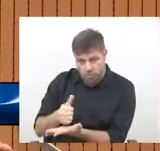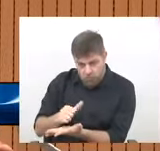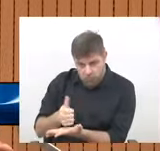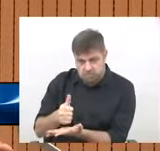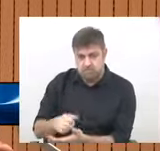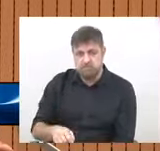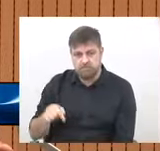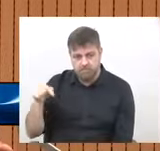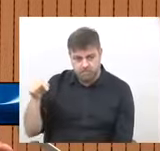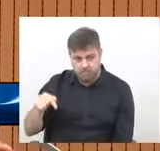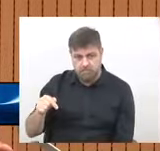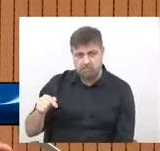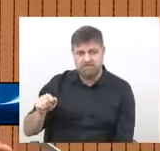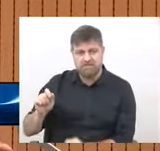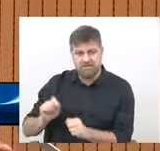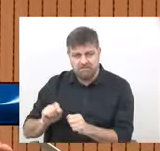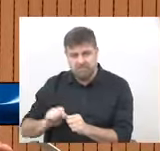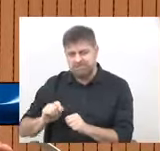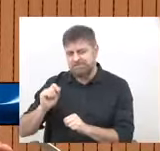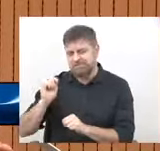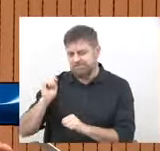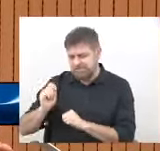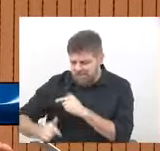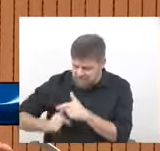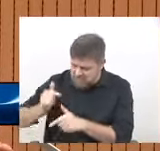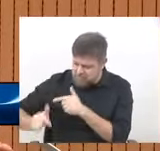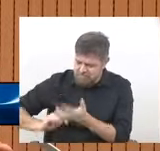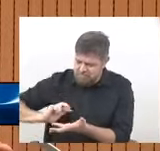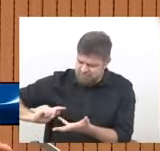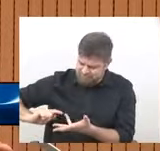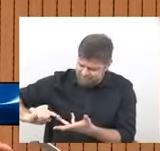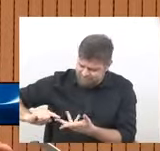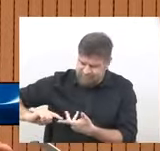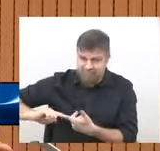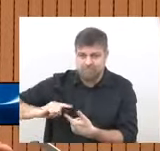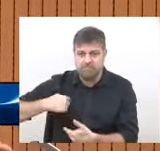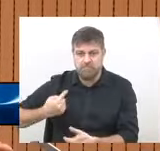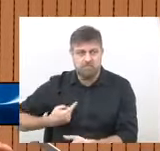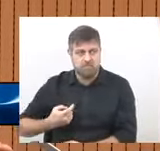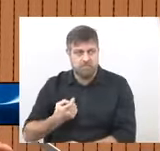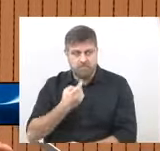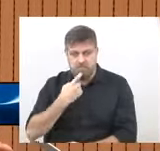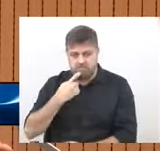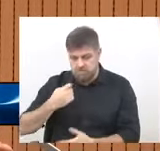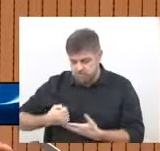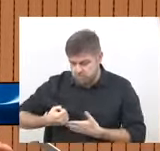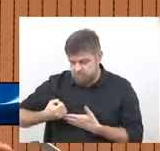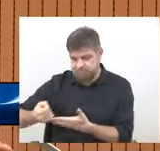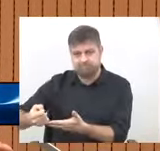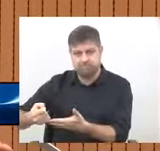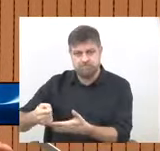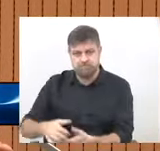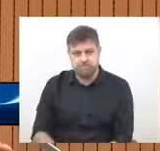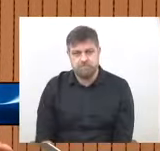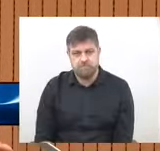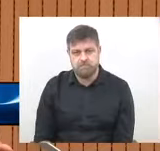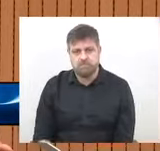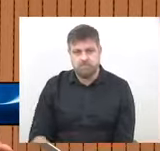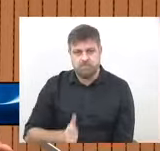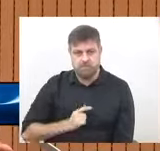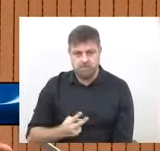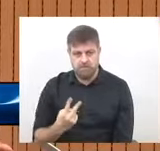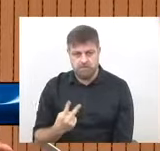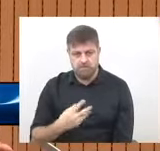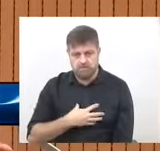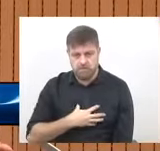aonde que fez vários trabalhos para a nossa cidade de Campinas. E tem dois filhos,